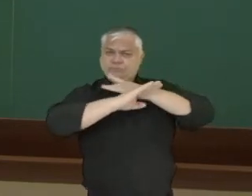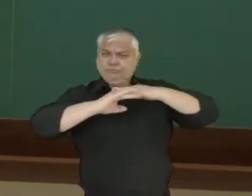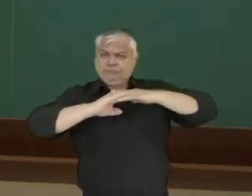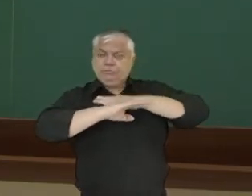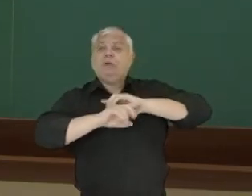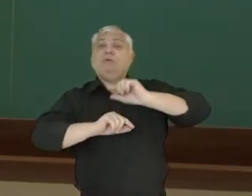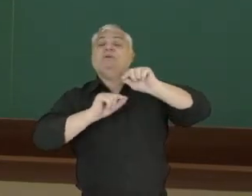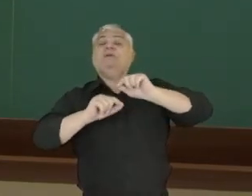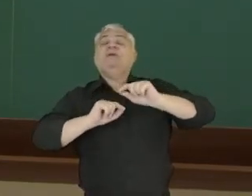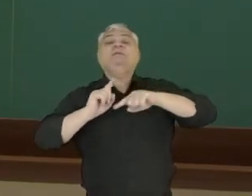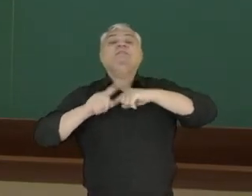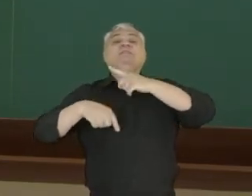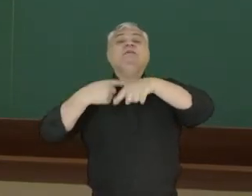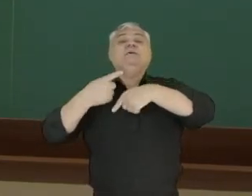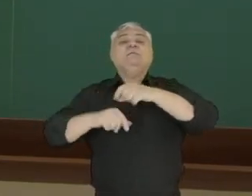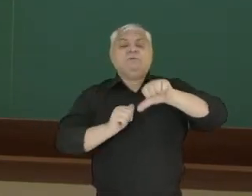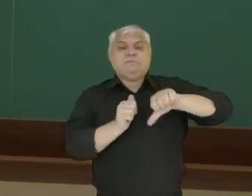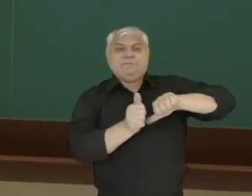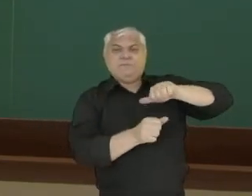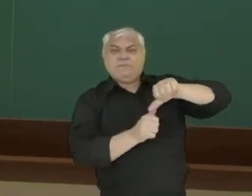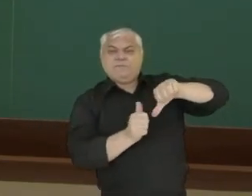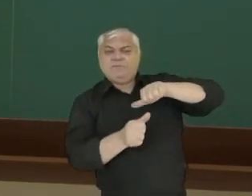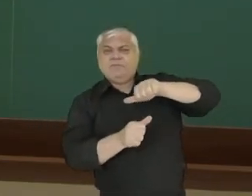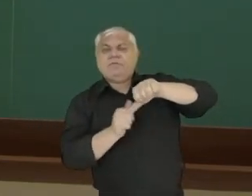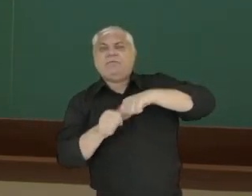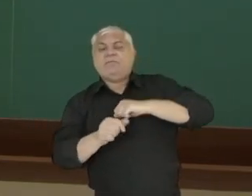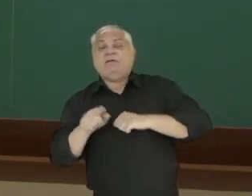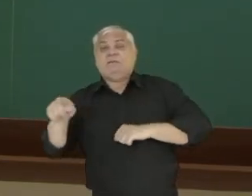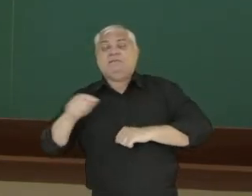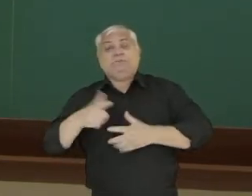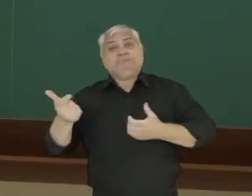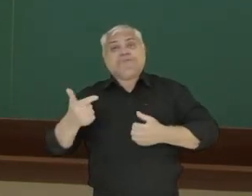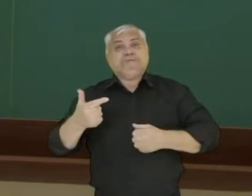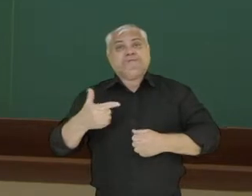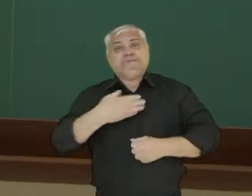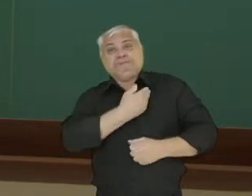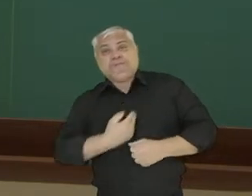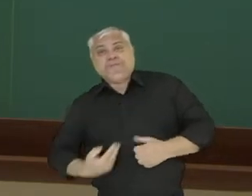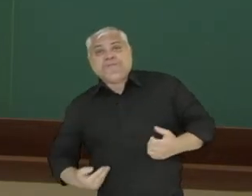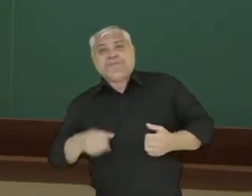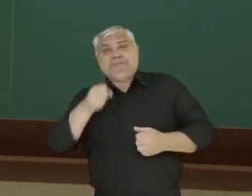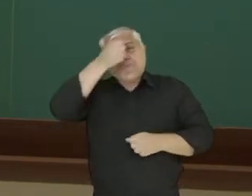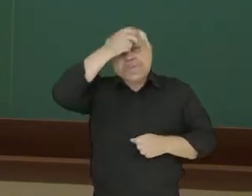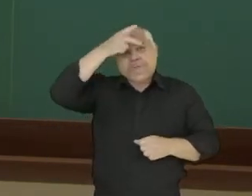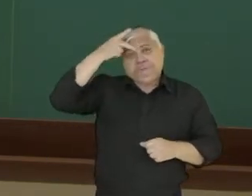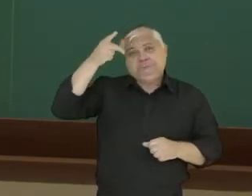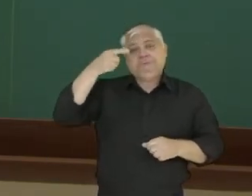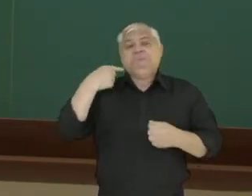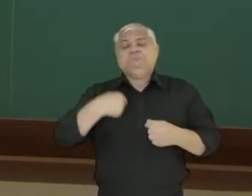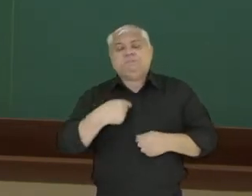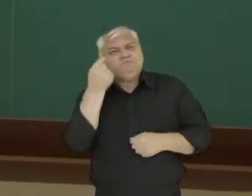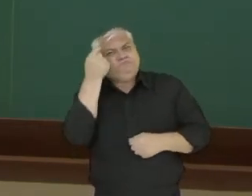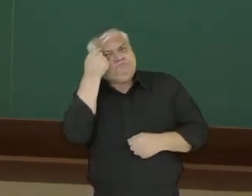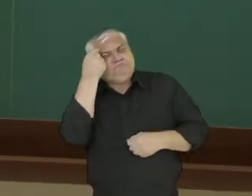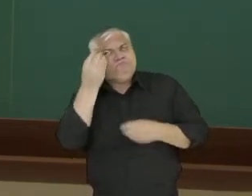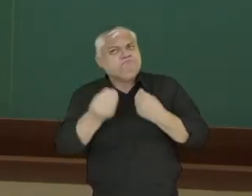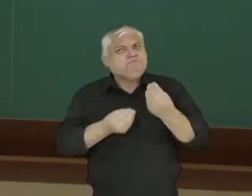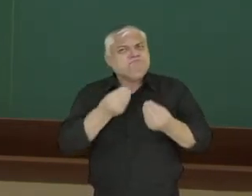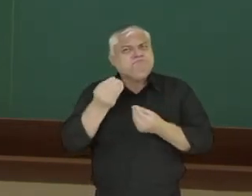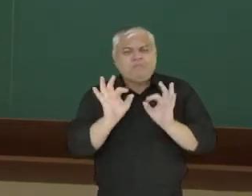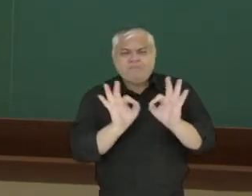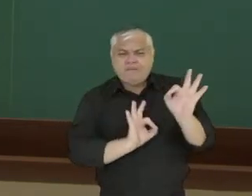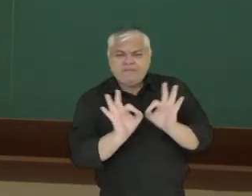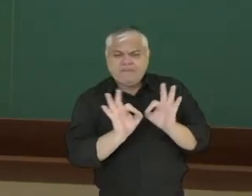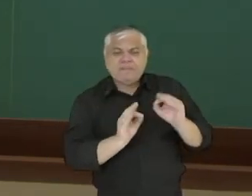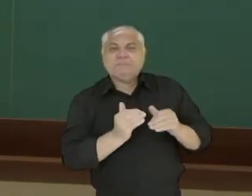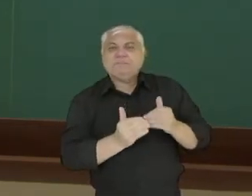a partir dessas transformações, os gestores públicos possam justamente pensar um melhor